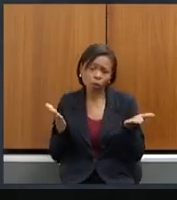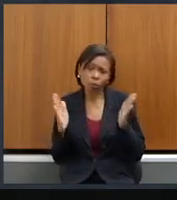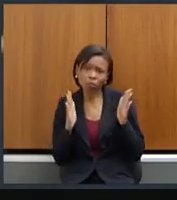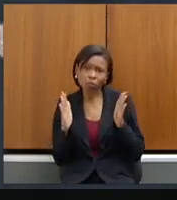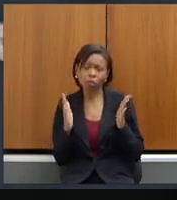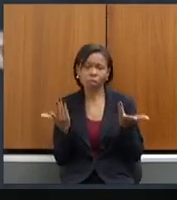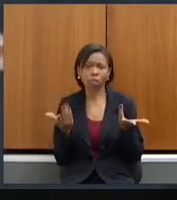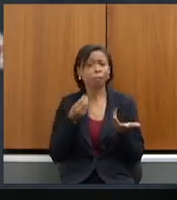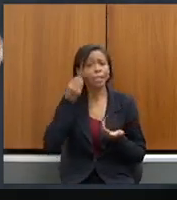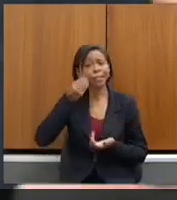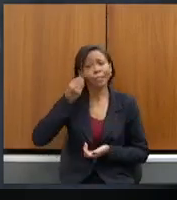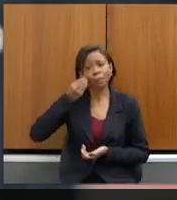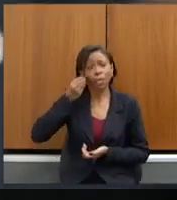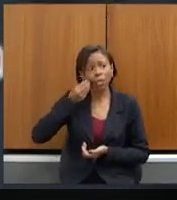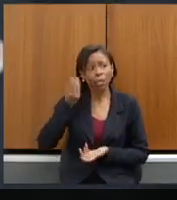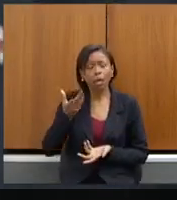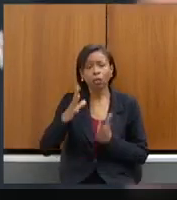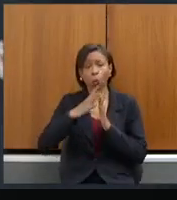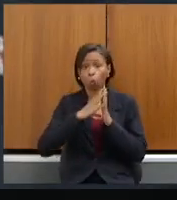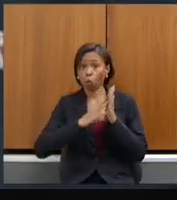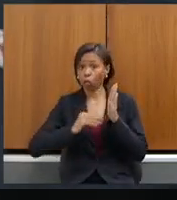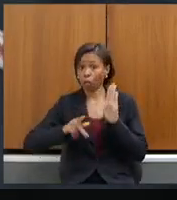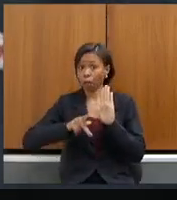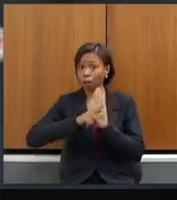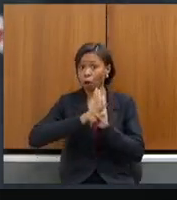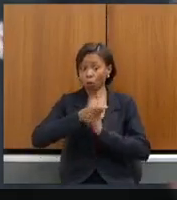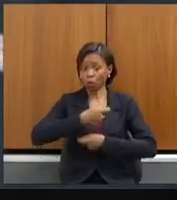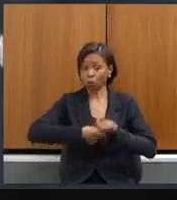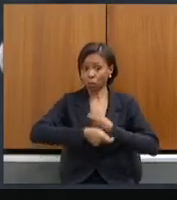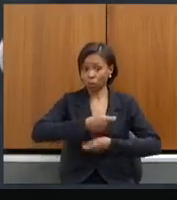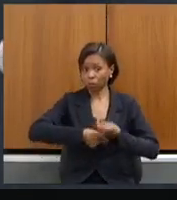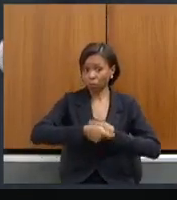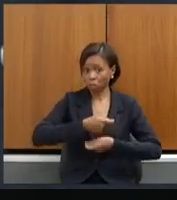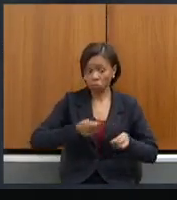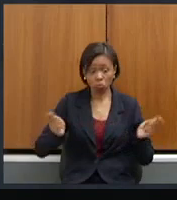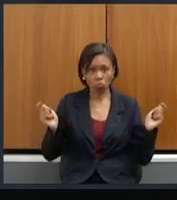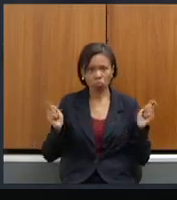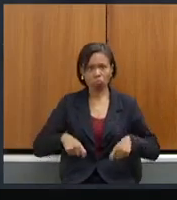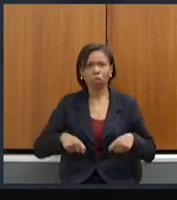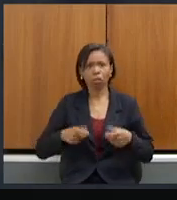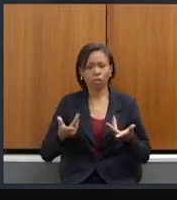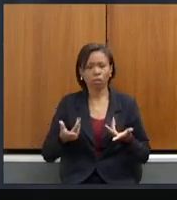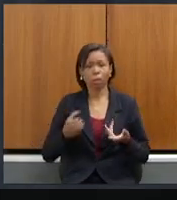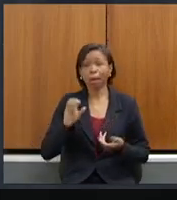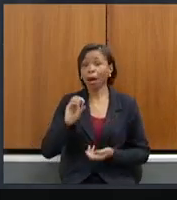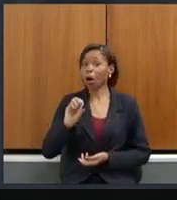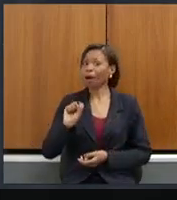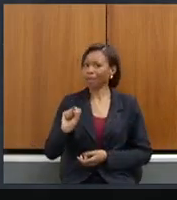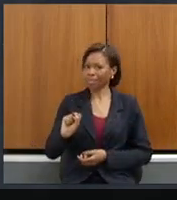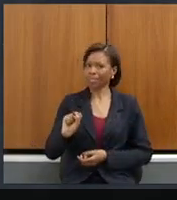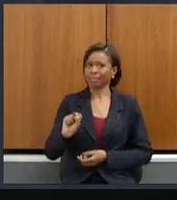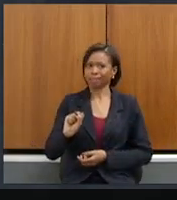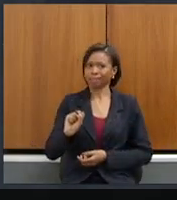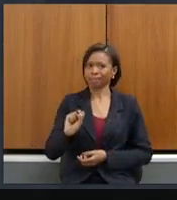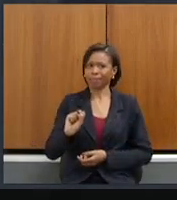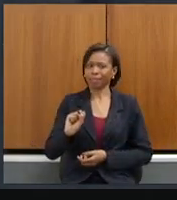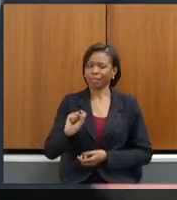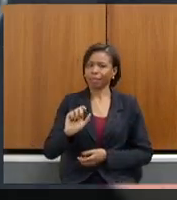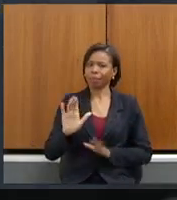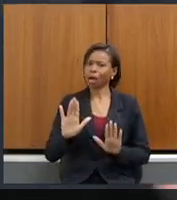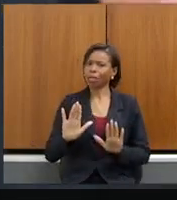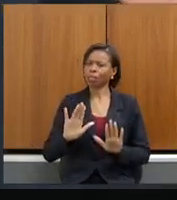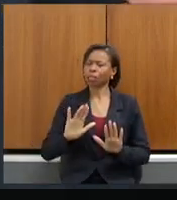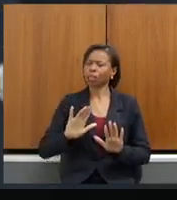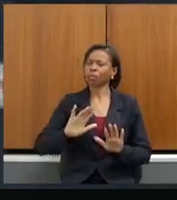mesmos no modelo no modelo administrativo que se julga eficiente pelas os né Sem alterar